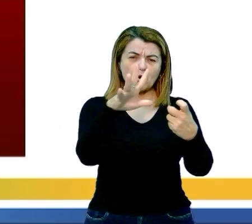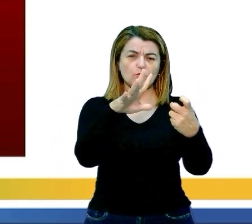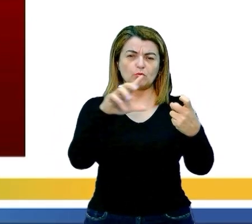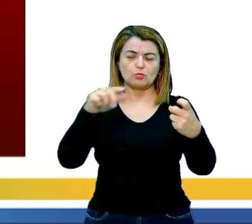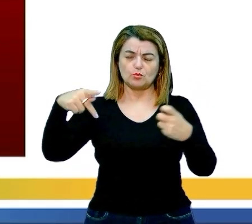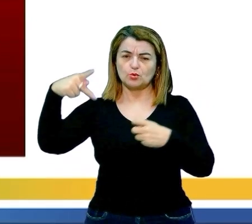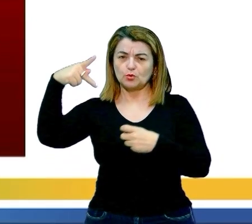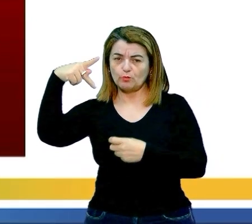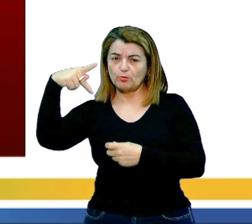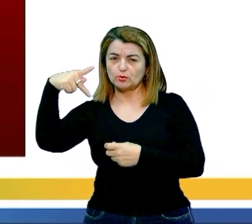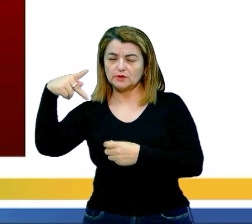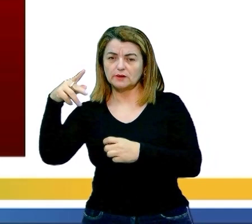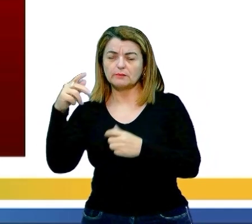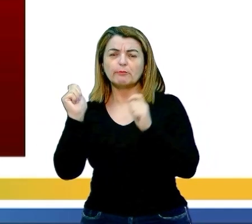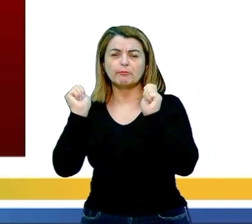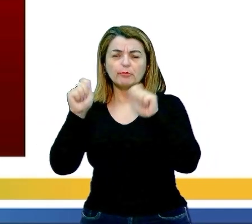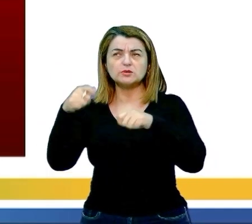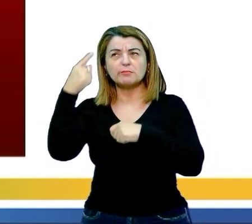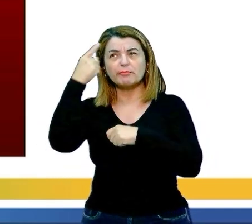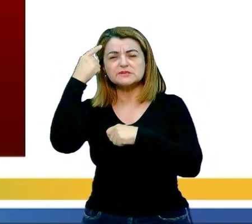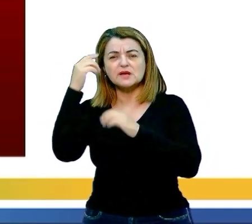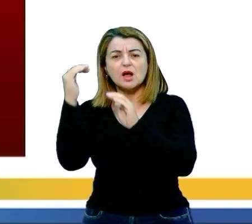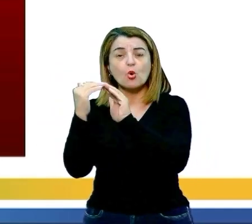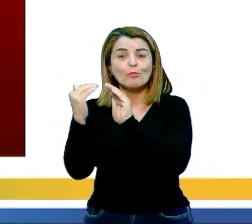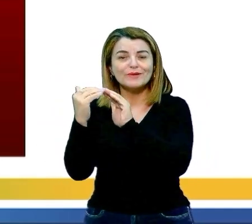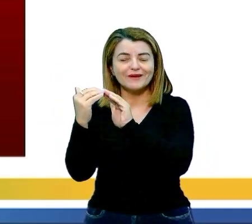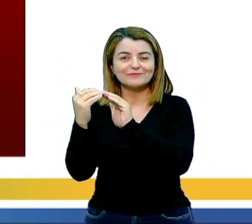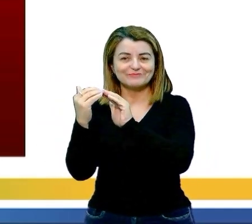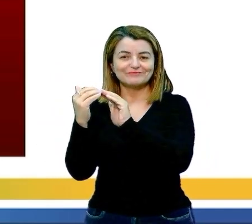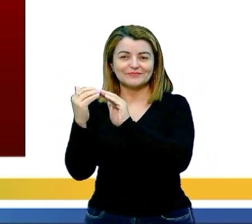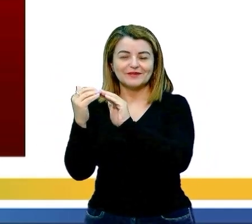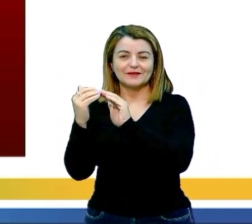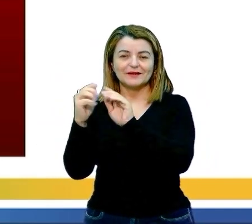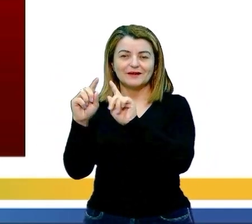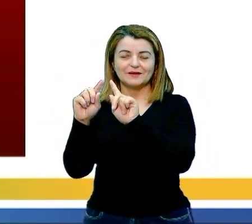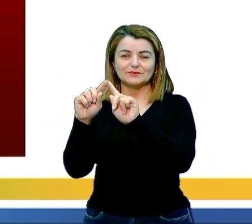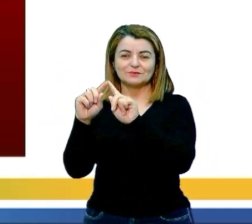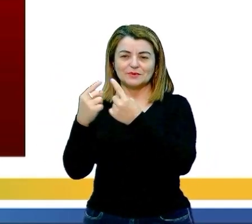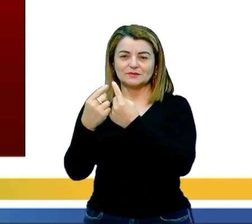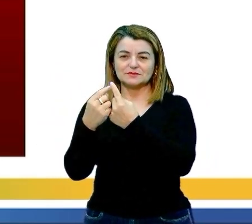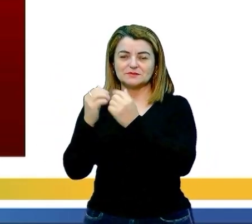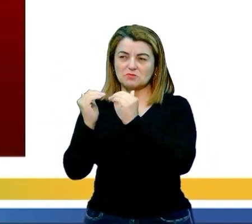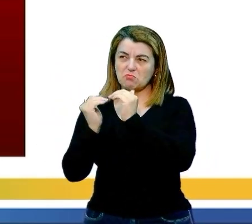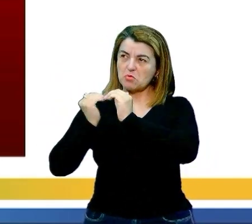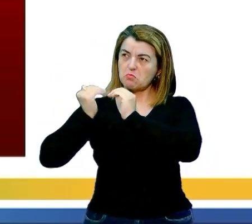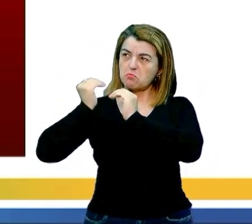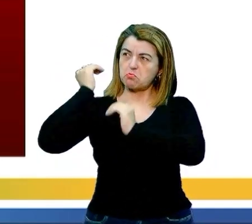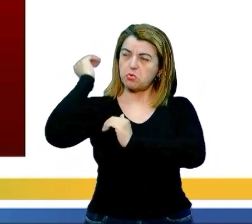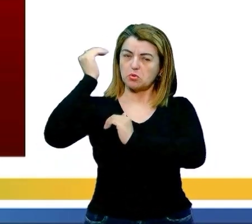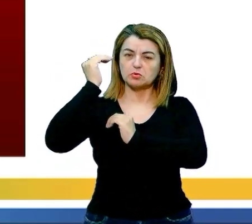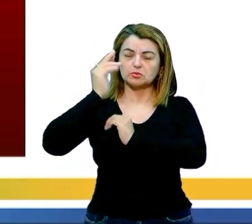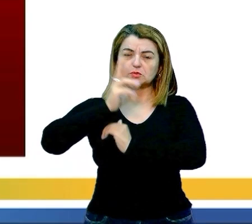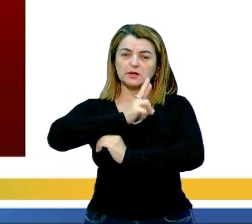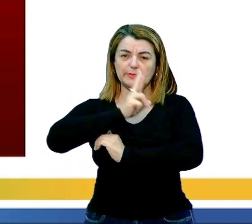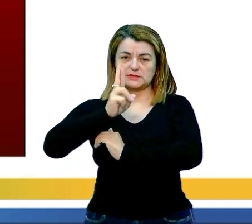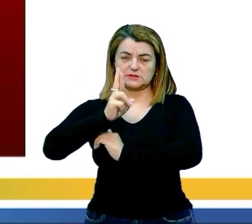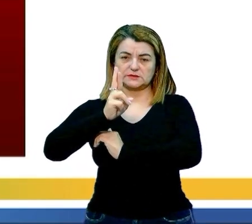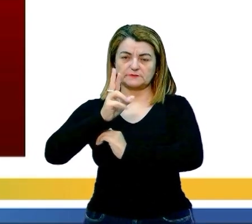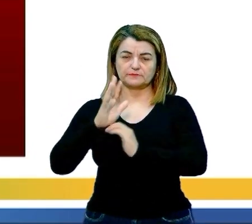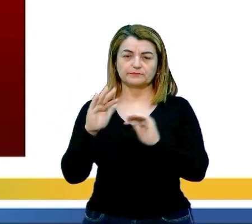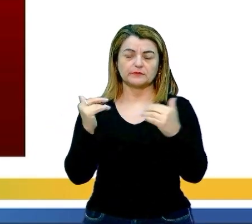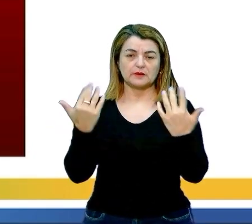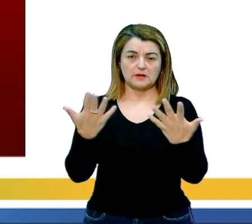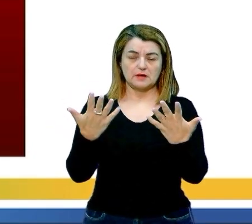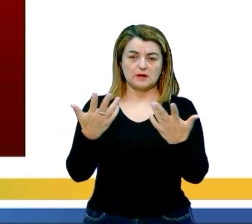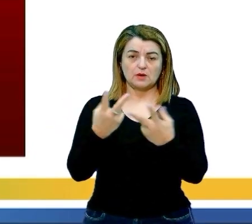exercido no consenso. Quanto menos visível, mais poderoso é aquele que representa o poder. Então,